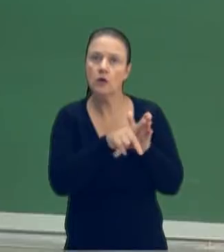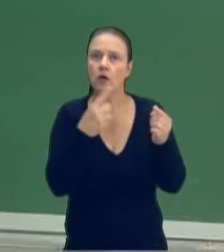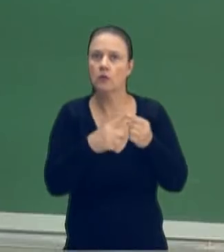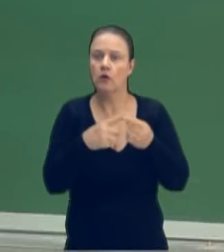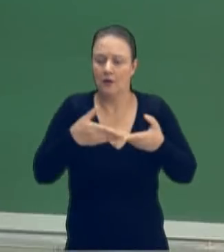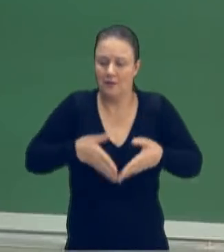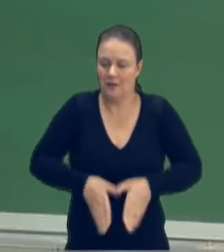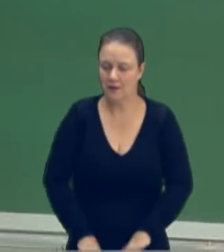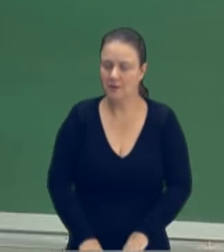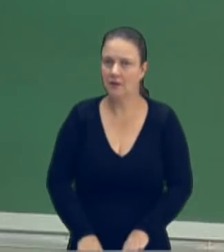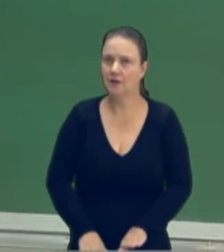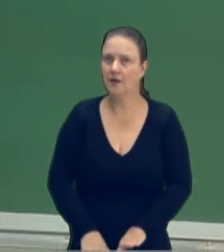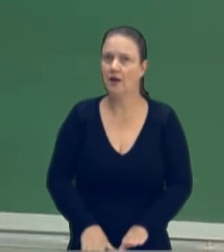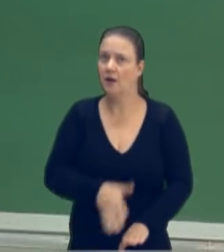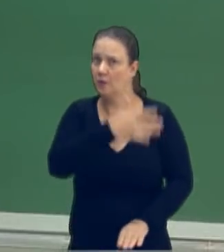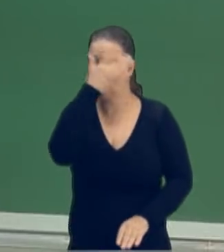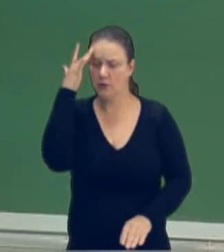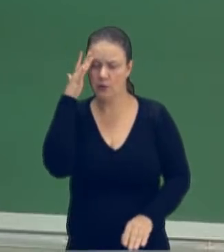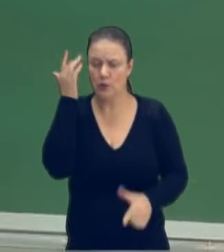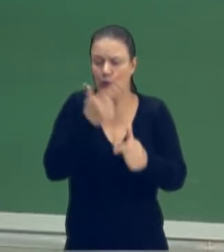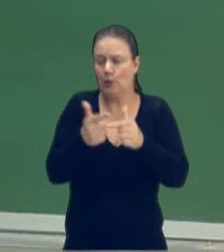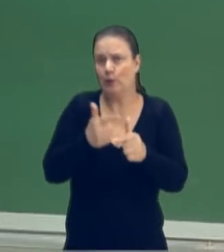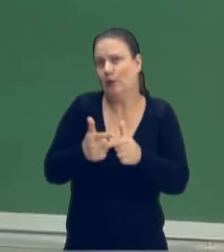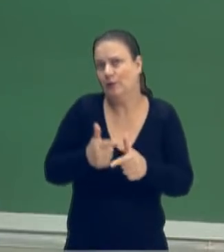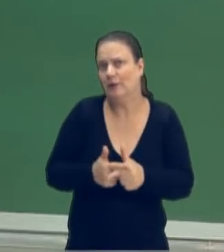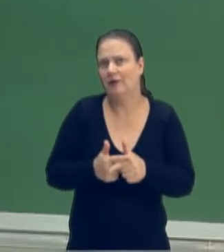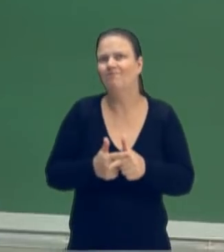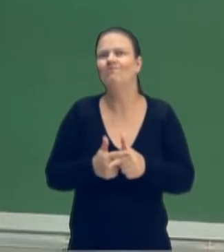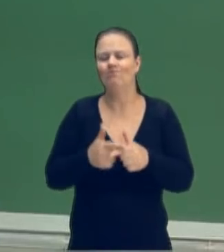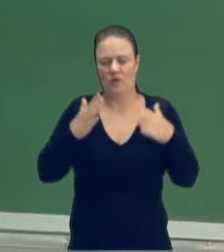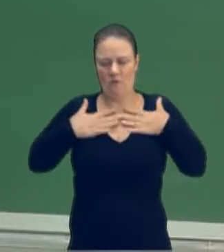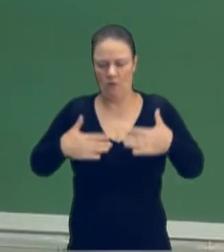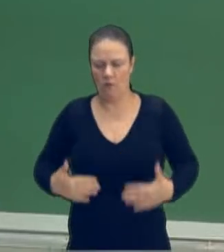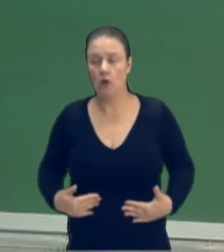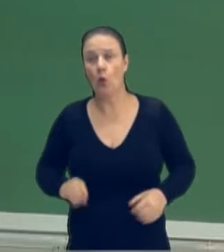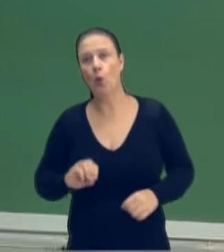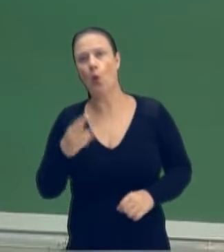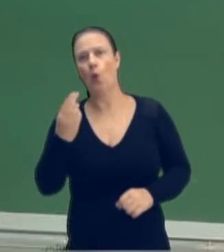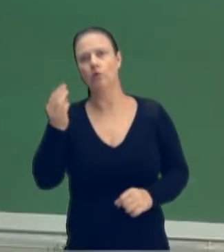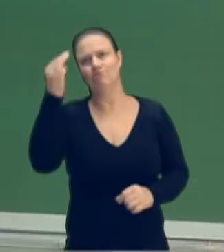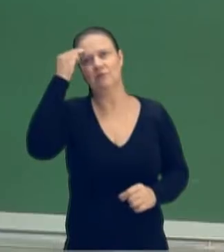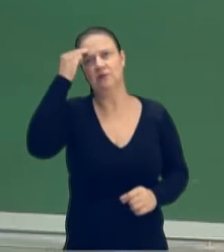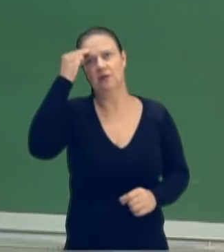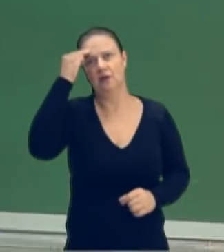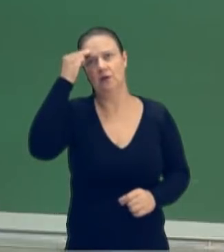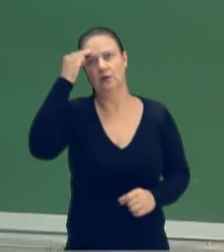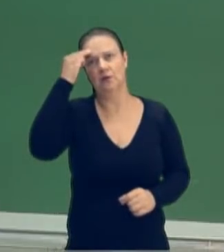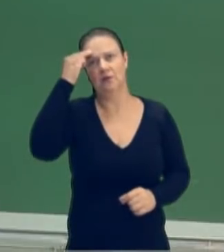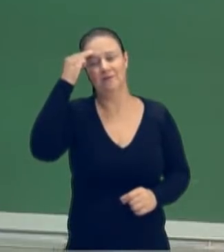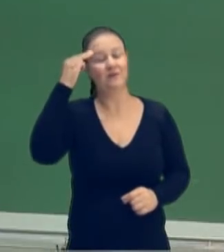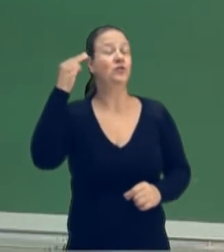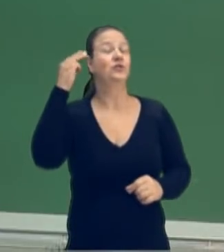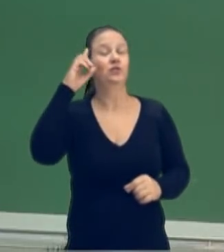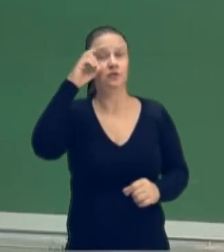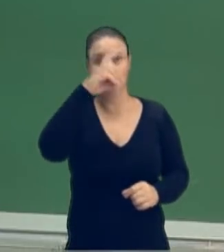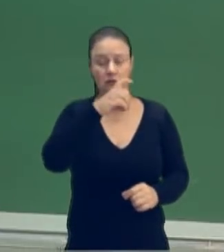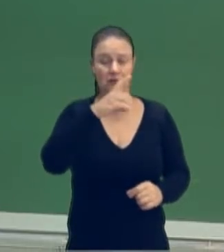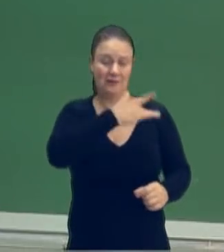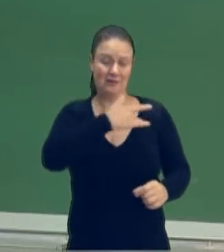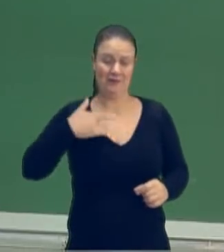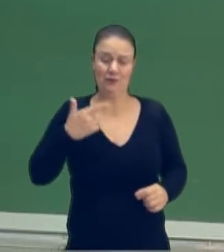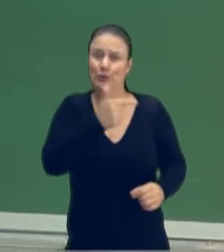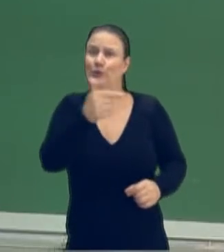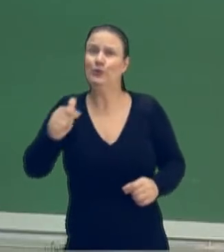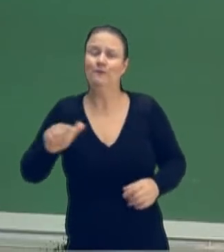nascia o feto com algum problema, ou um problema mental, ou às vezes não nascia de uma maneira saudável,